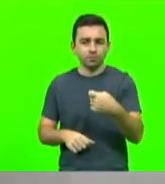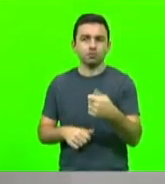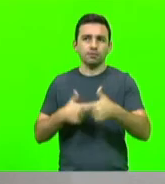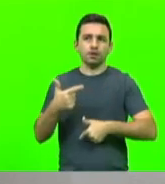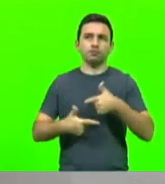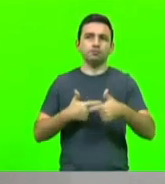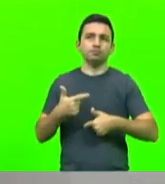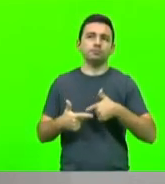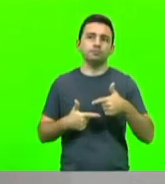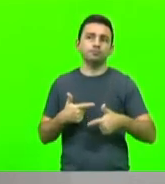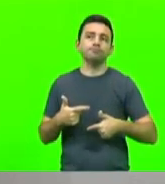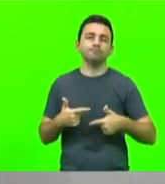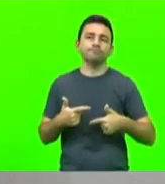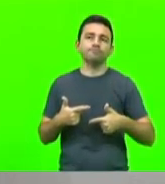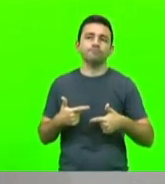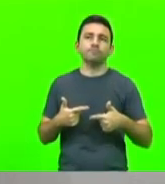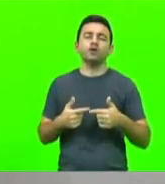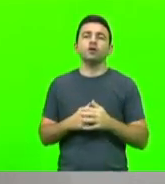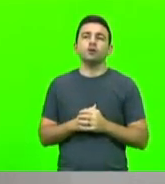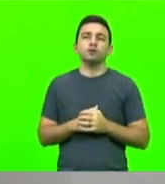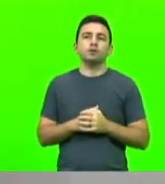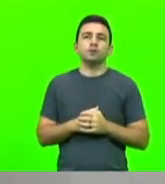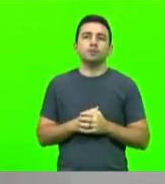Graças a Deus, nós podemos dizer que nós estamos